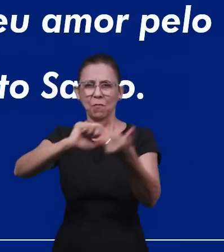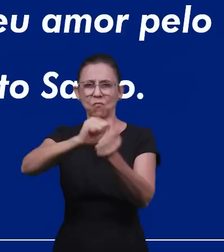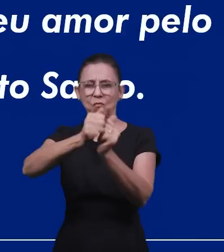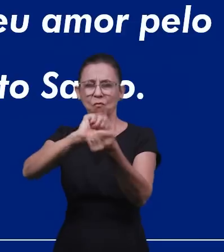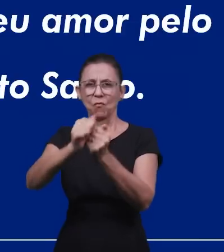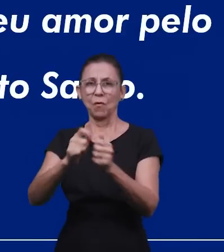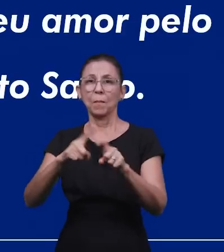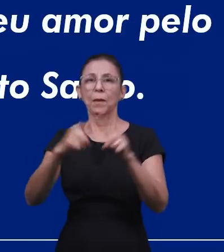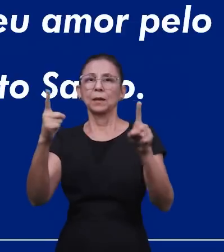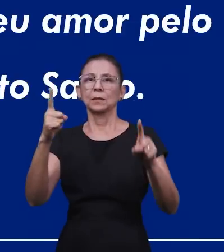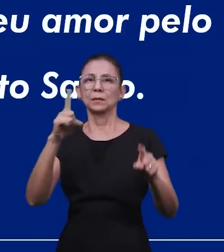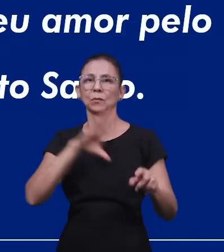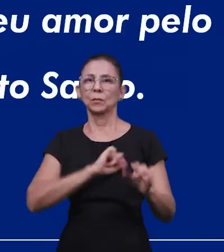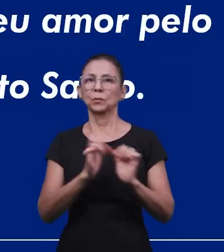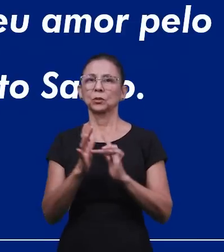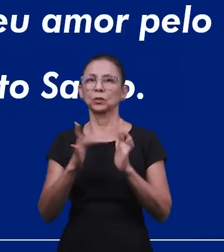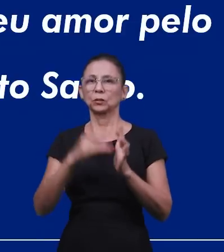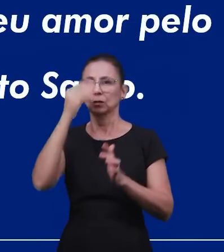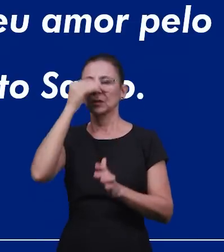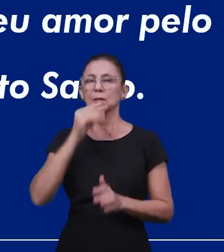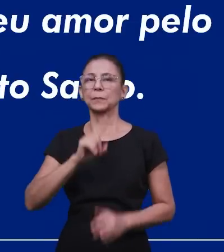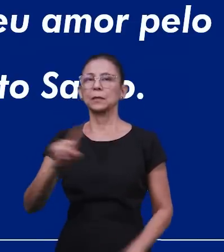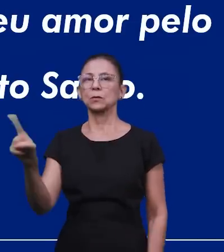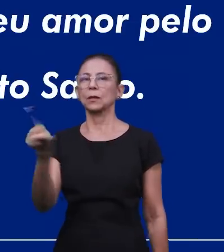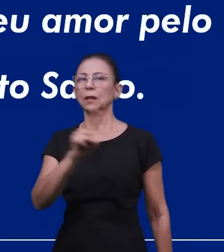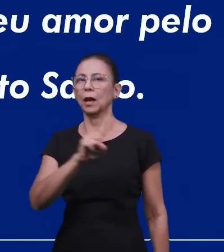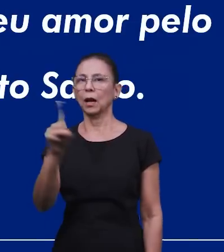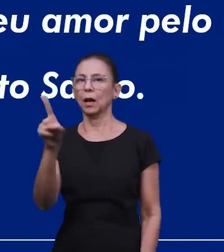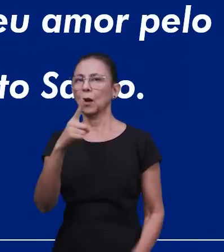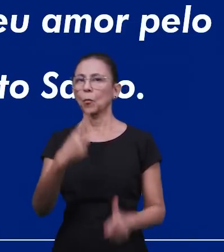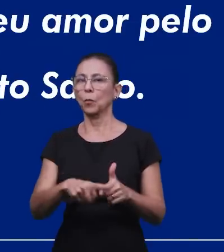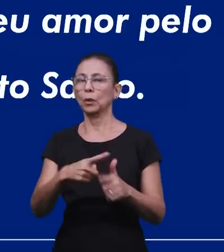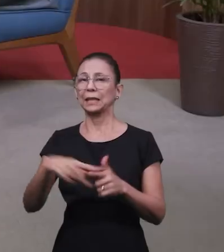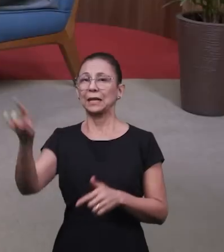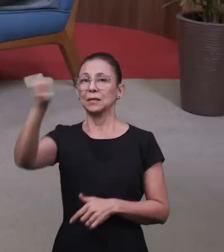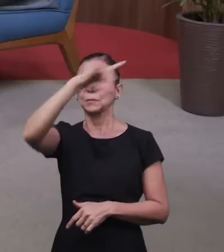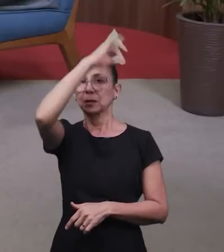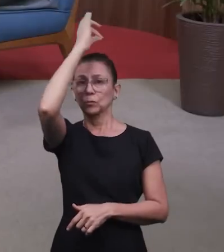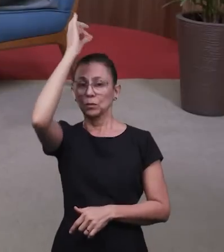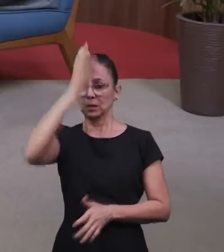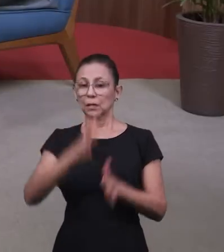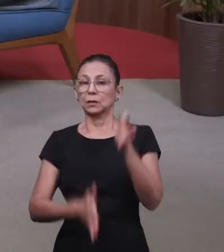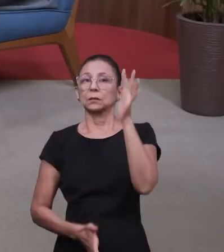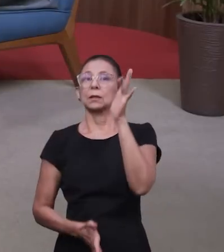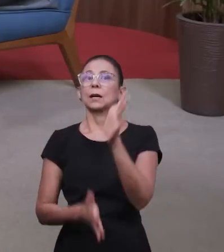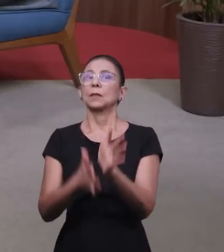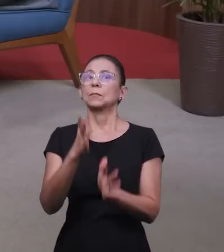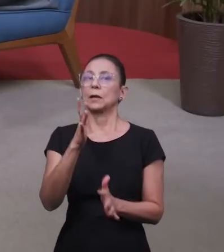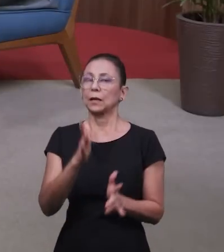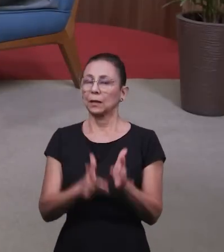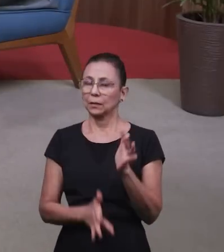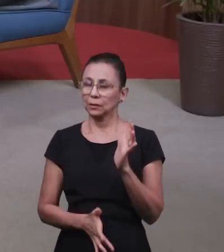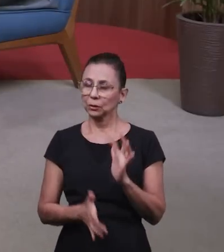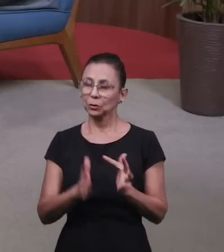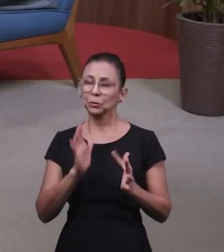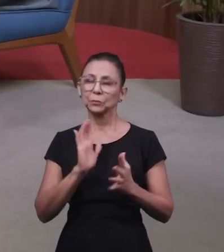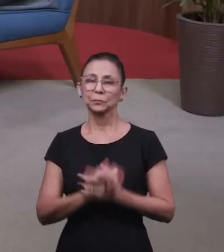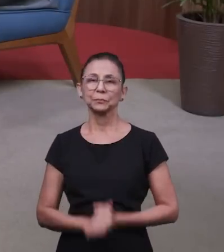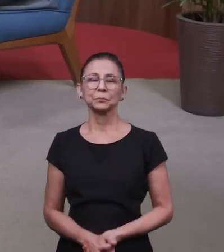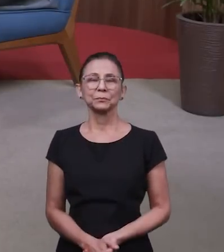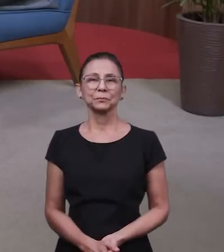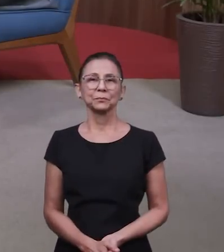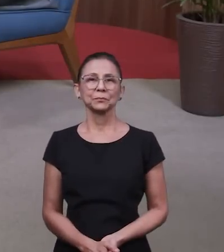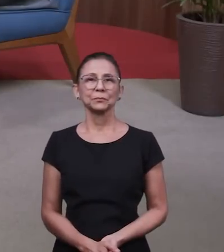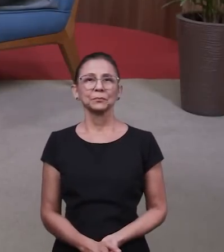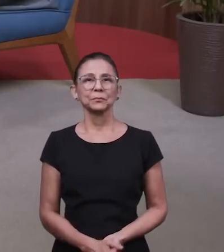pois estava cheia do Espírito Santo. Amém. Então essa é a participação da nossa irmã Cibele Cristina, de São